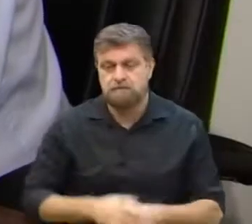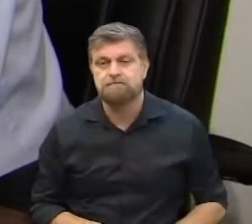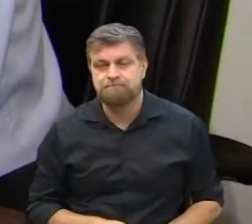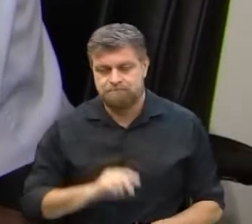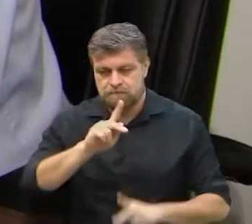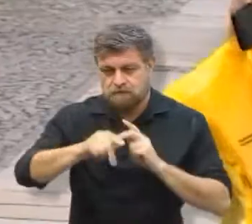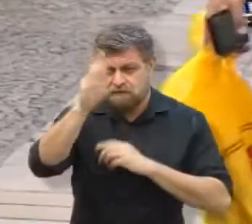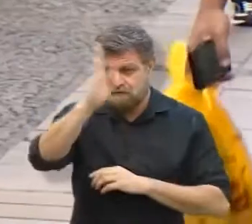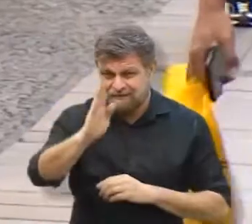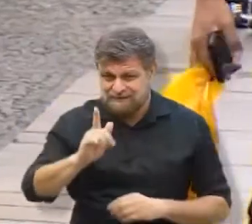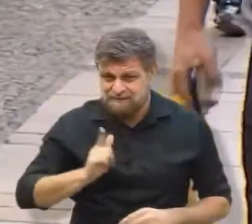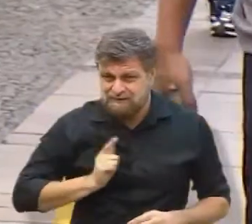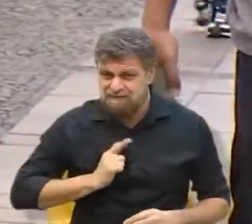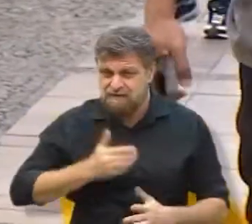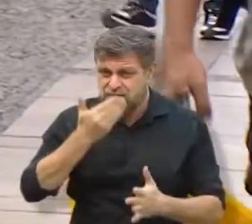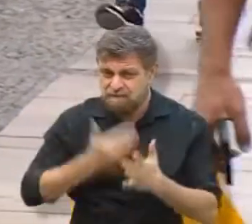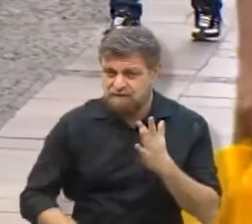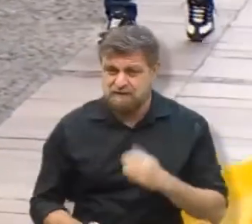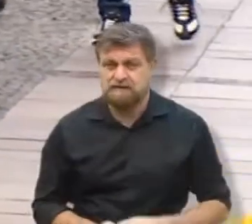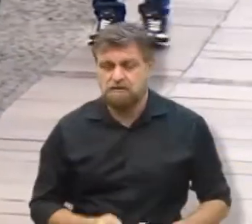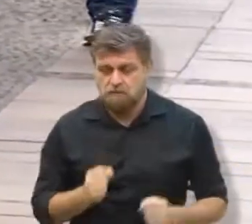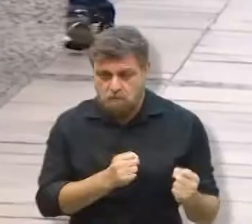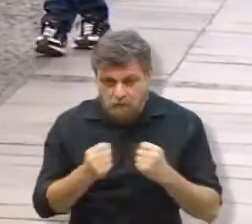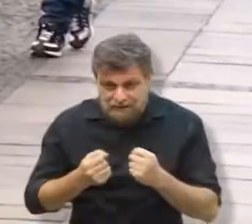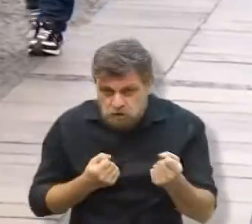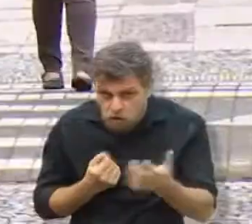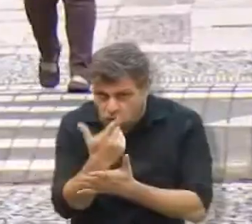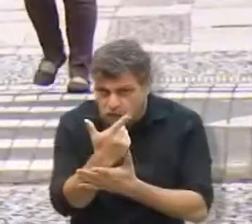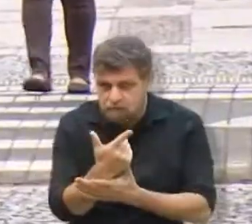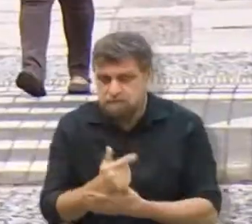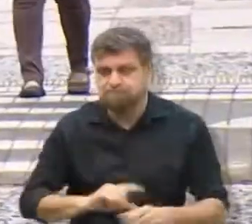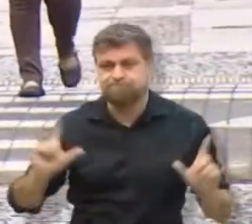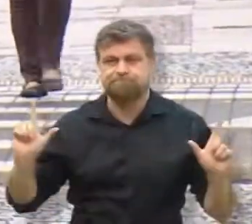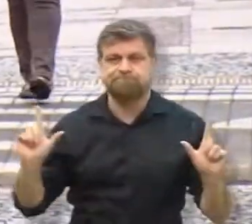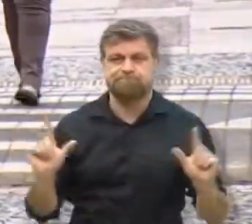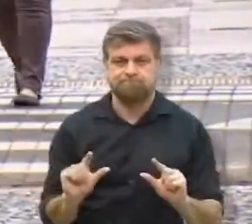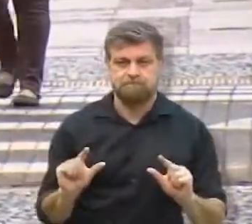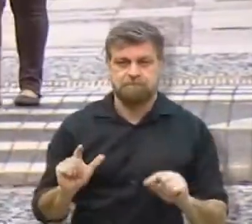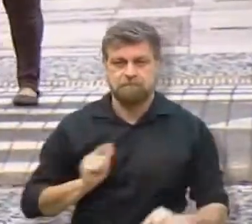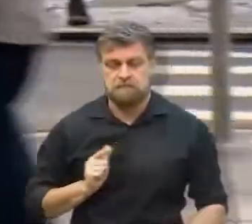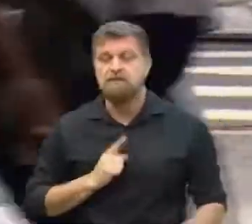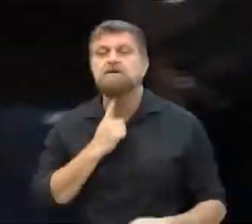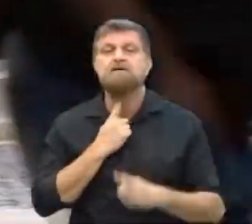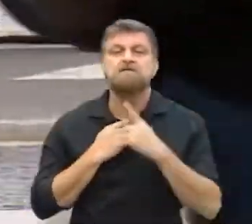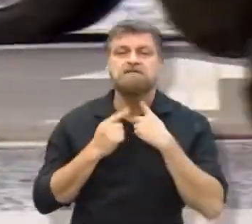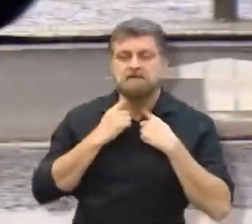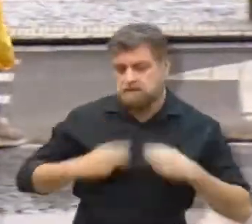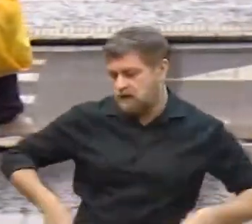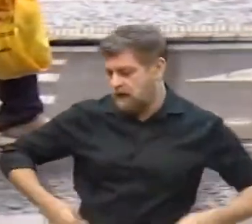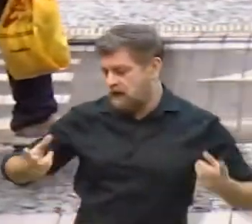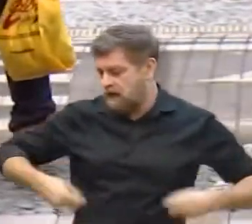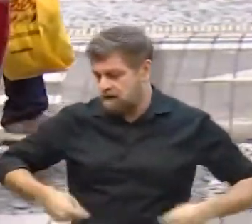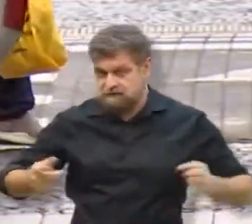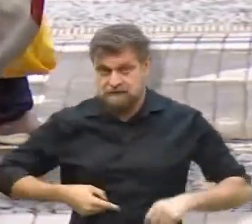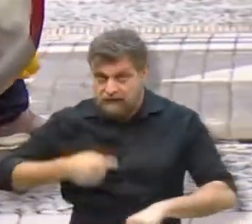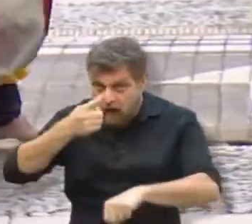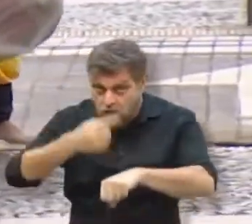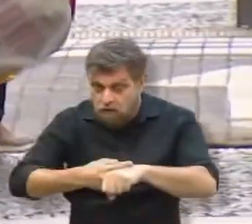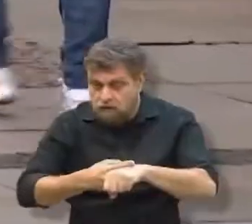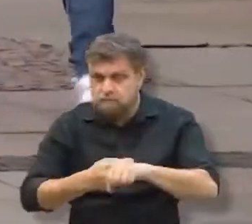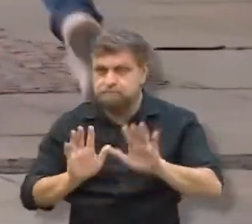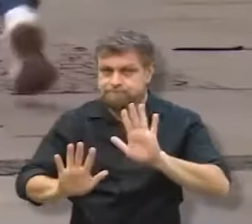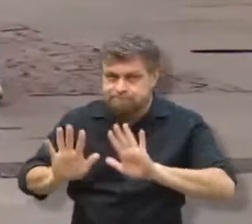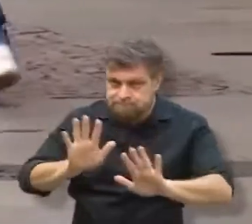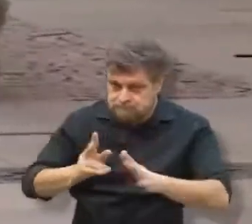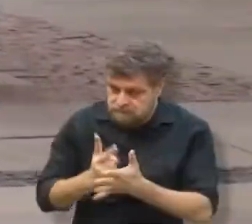alerta o economista. O brasileiro perdeu muito poder de compra na pandemia, ele diz. E apesar da vontade de